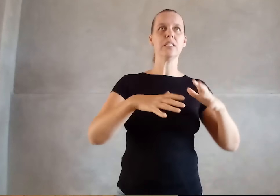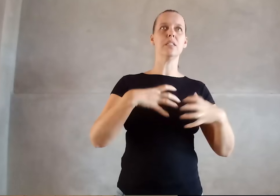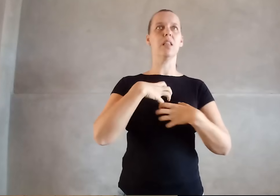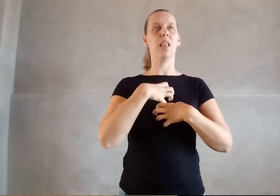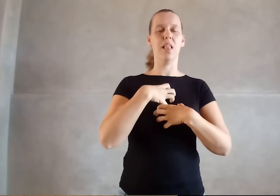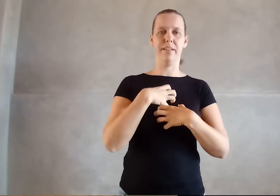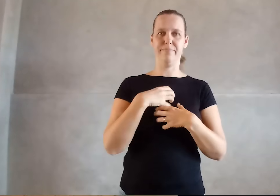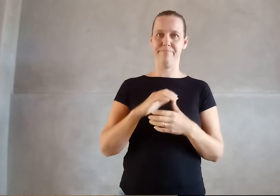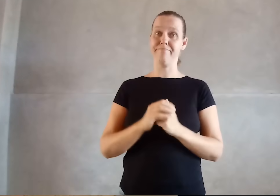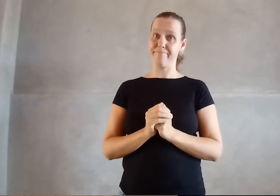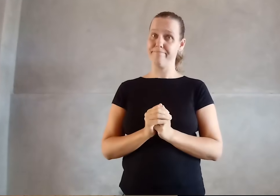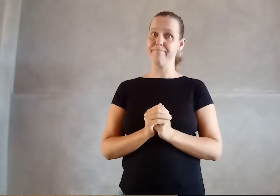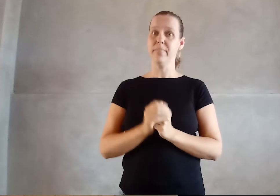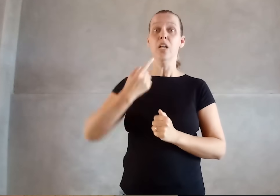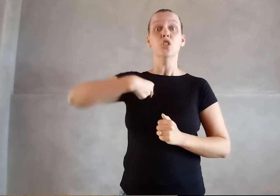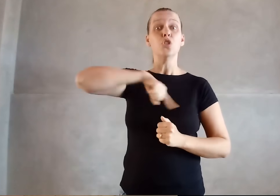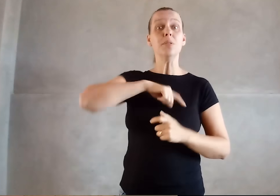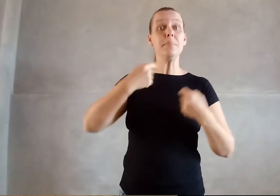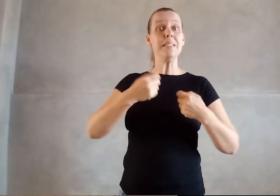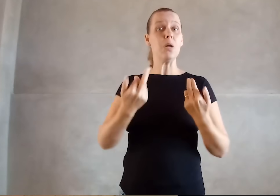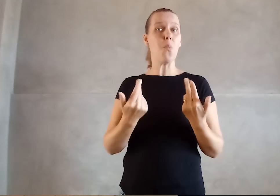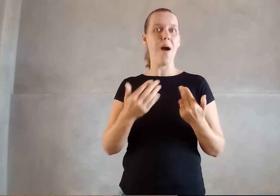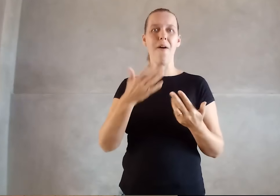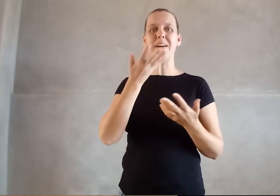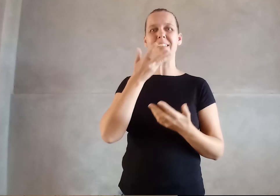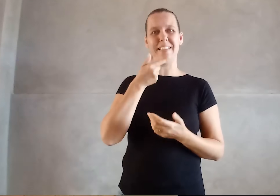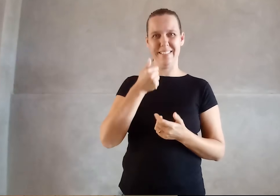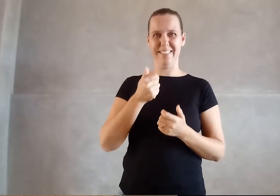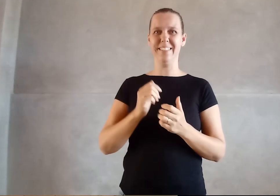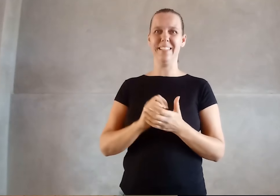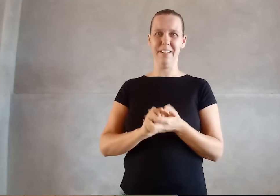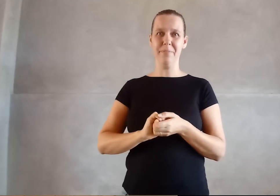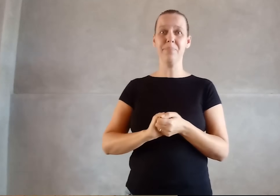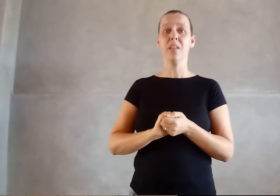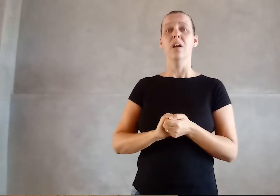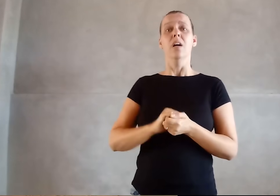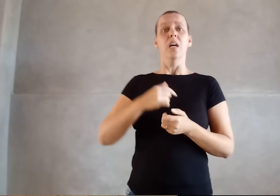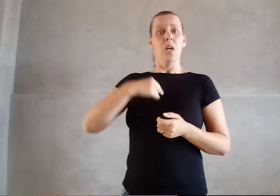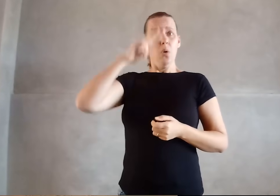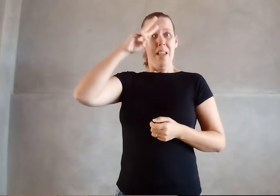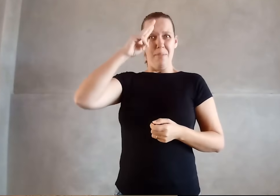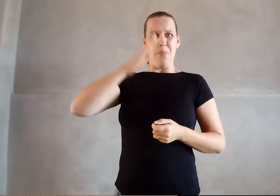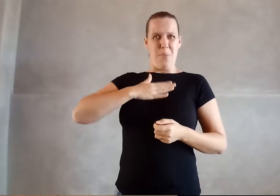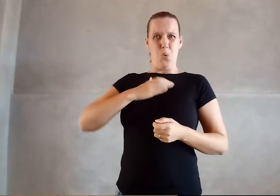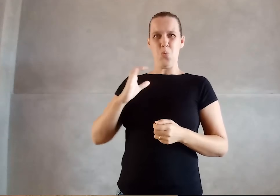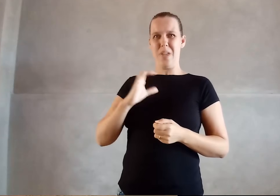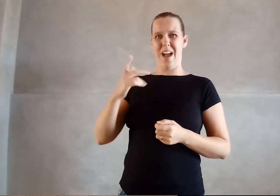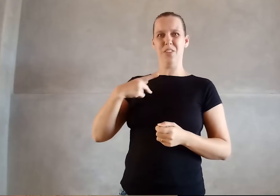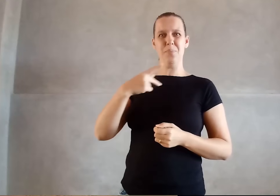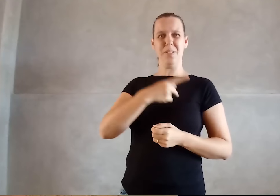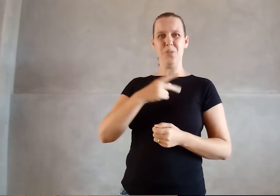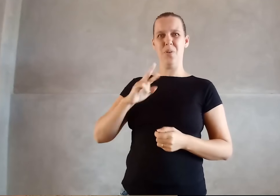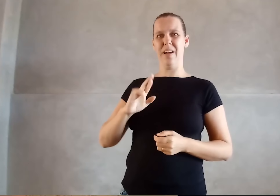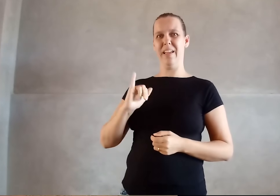acredita mais. Nós precisamos nos tornar como crianças. Eu lembro de uma ilustração muito interessante do meu cunhado, pastor Ricardo, quando